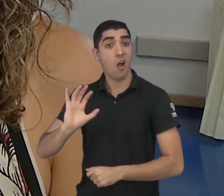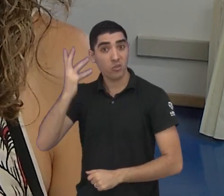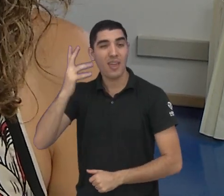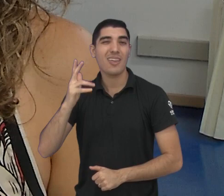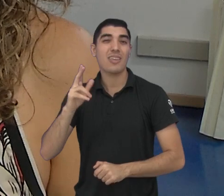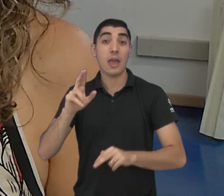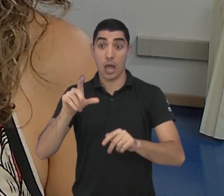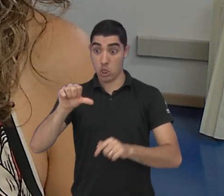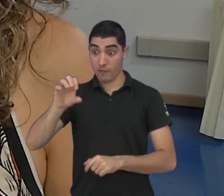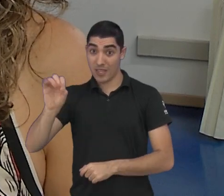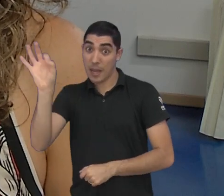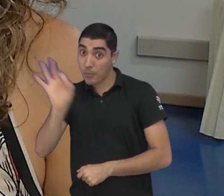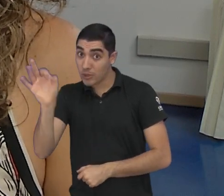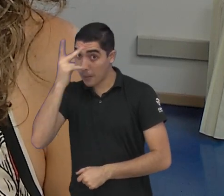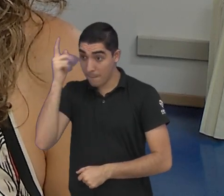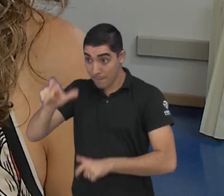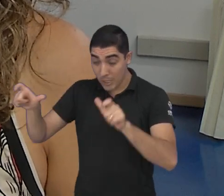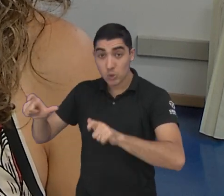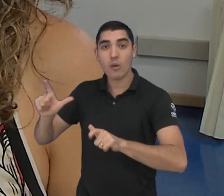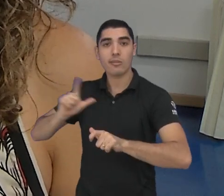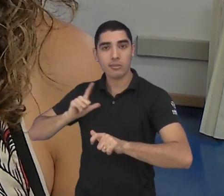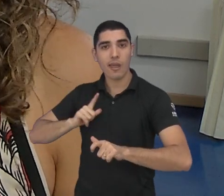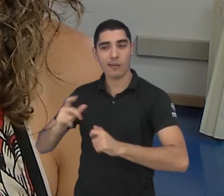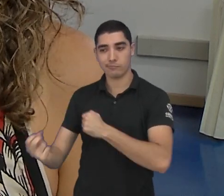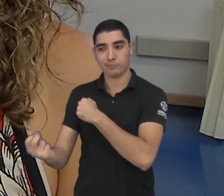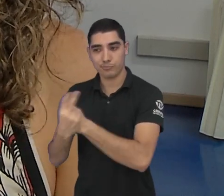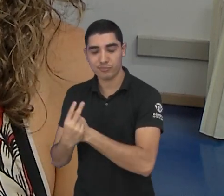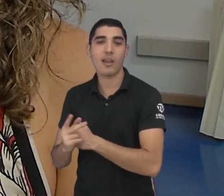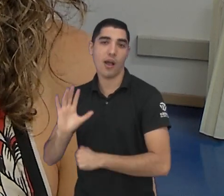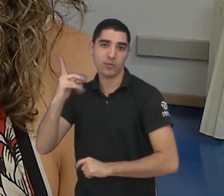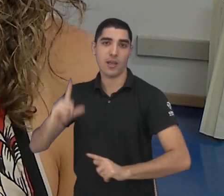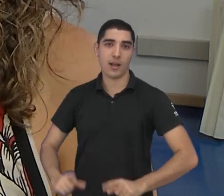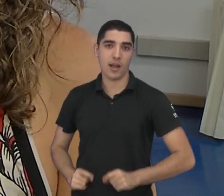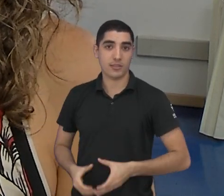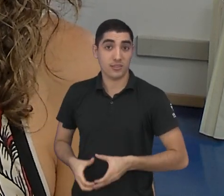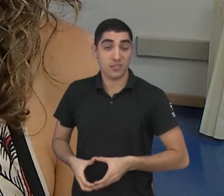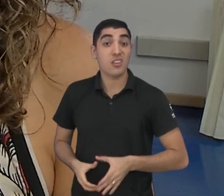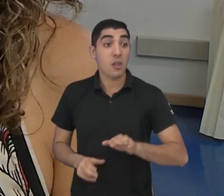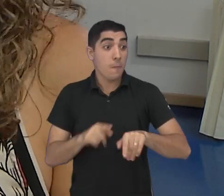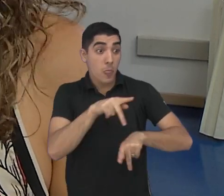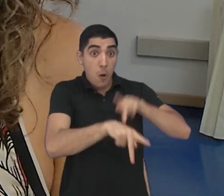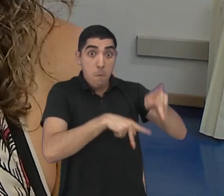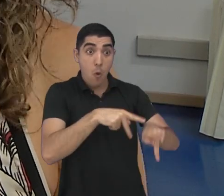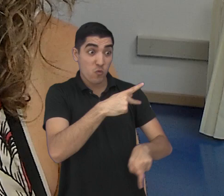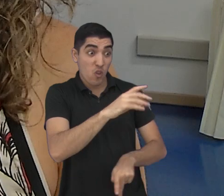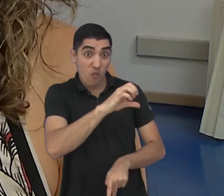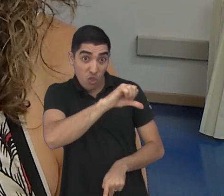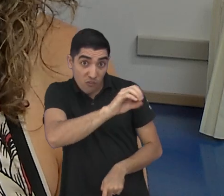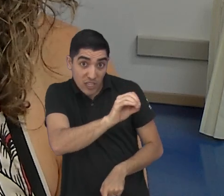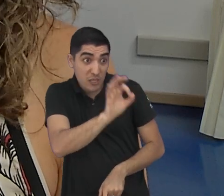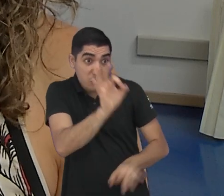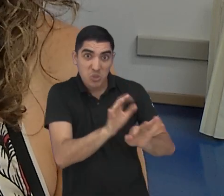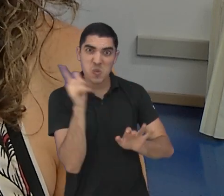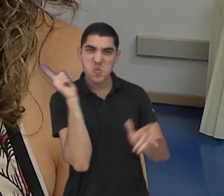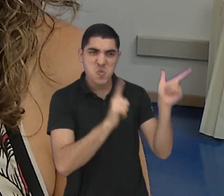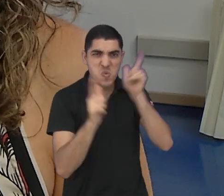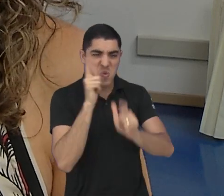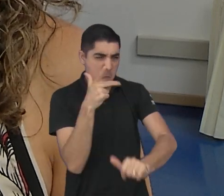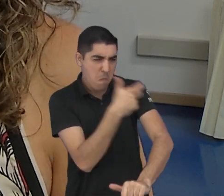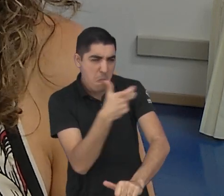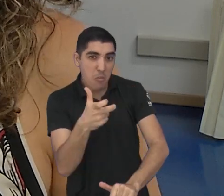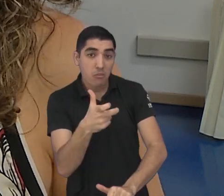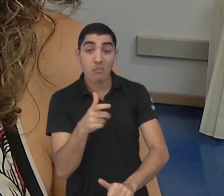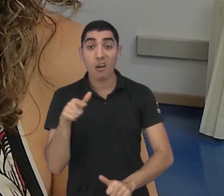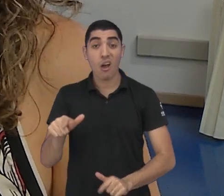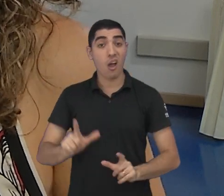vírus. A partir do momento que você tem mais de 90% da população vacinada, a gente erradica o câncer, entendeu? E daí